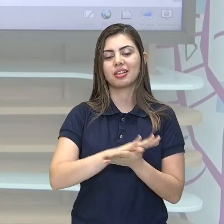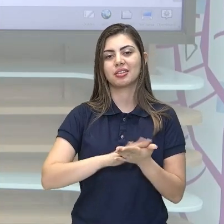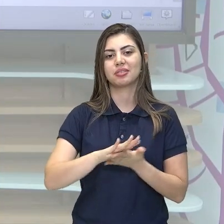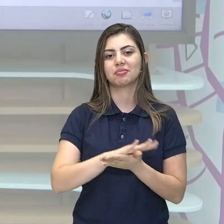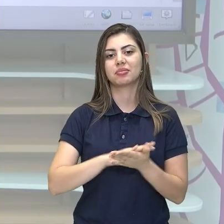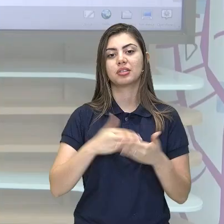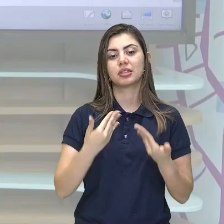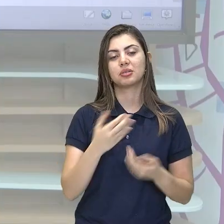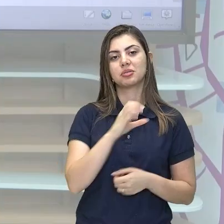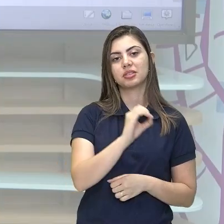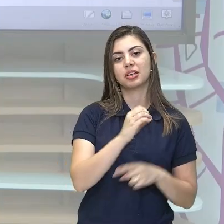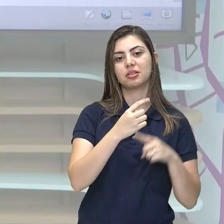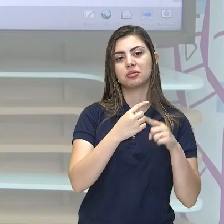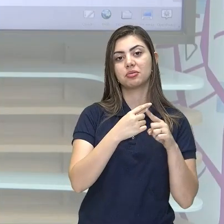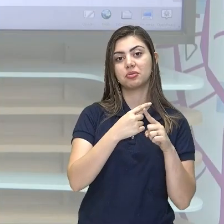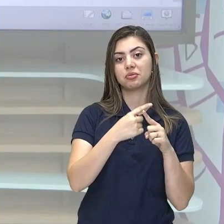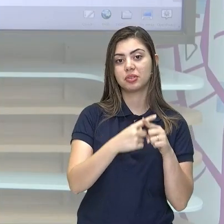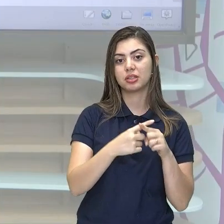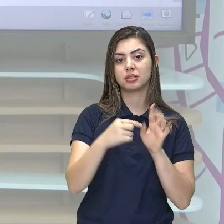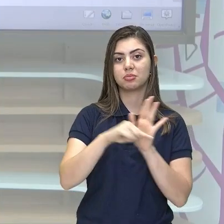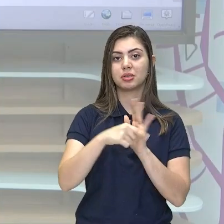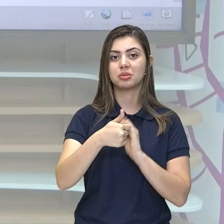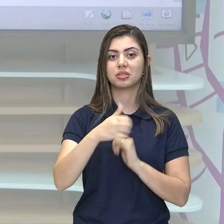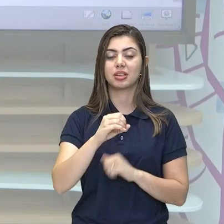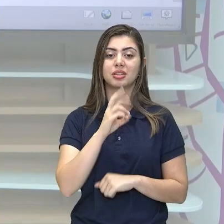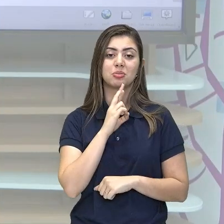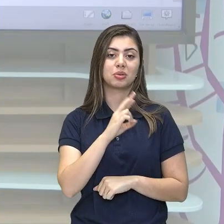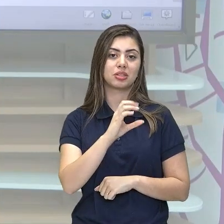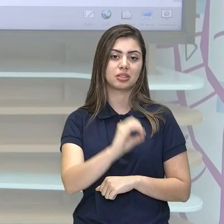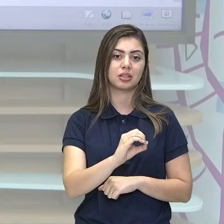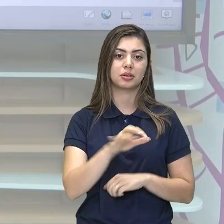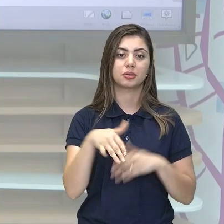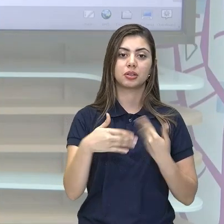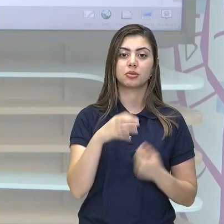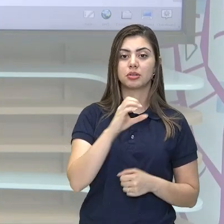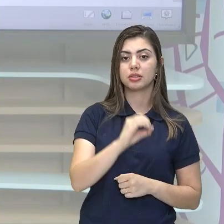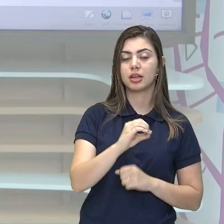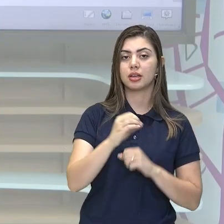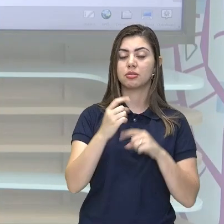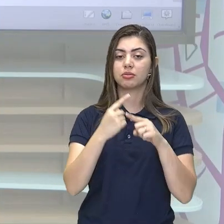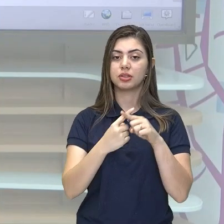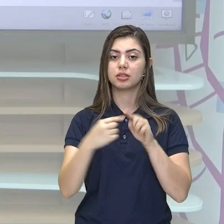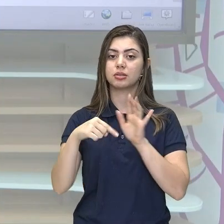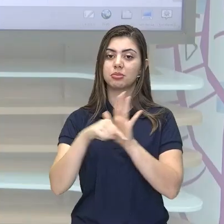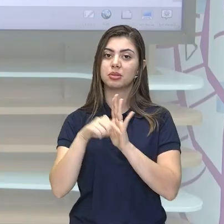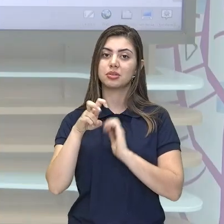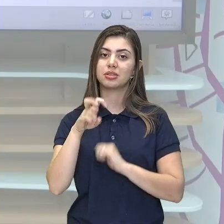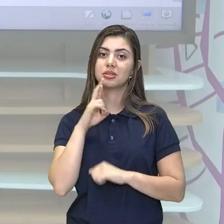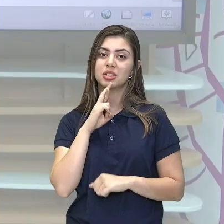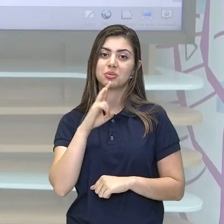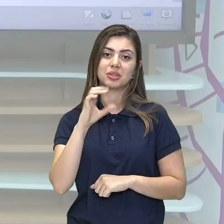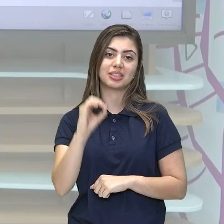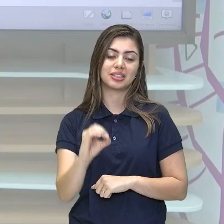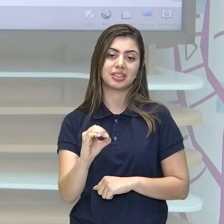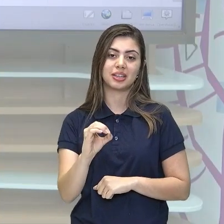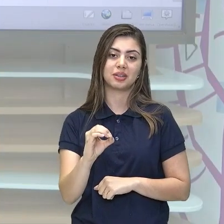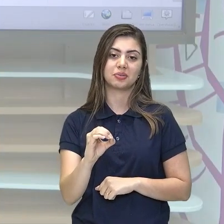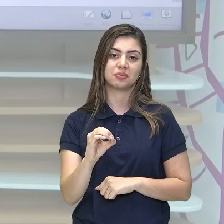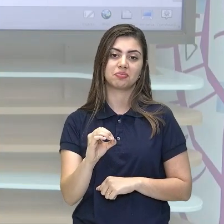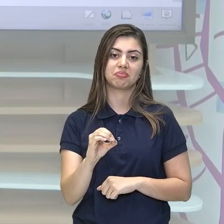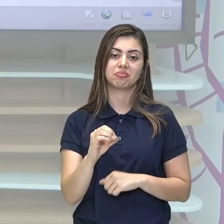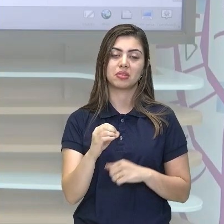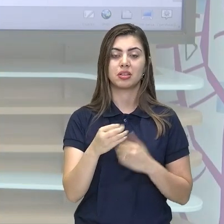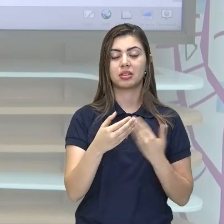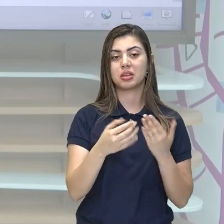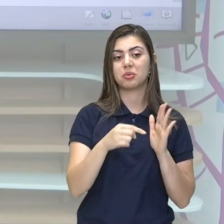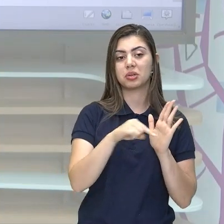0 vezes menos 10 é zero. E 0 vezes menos 5 também é zero. Sem o sinal de mais e